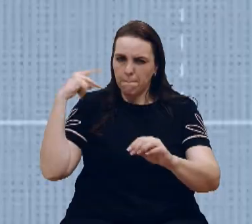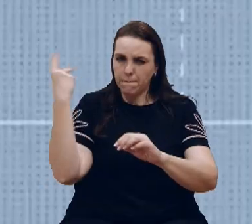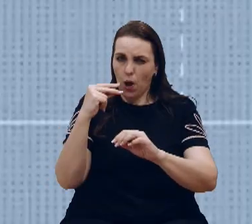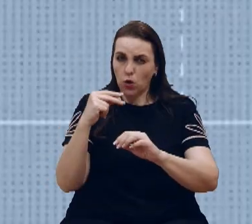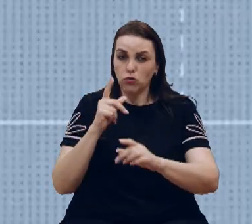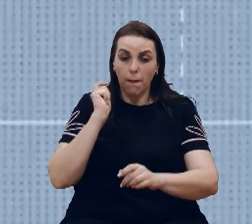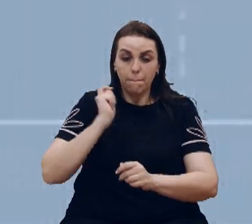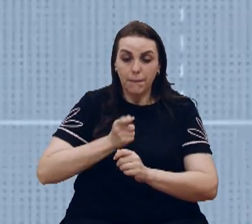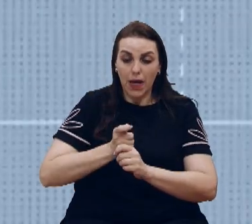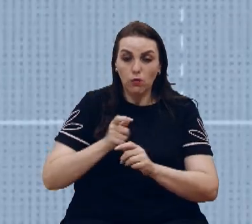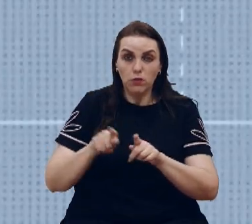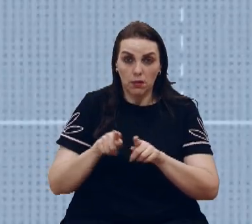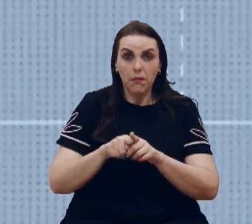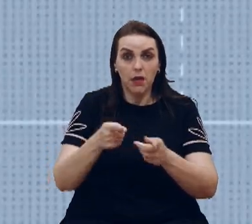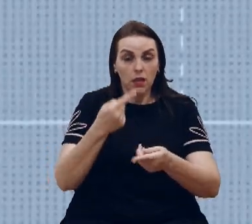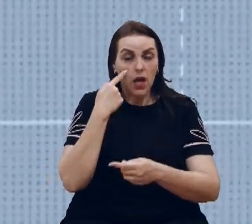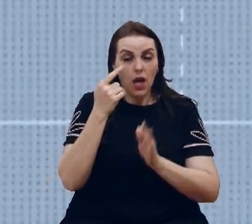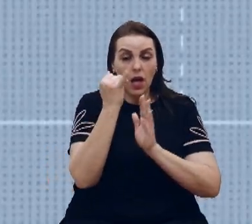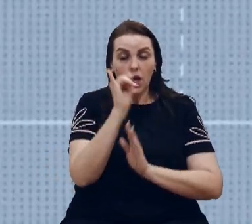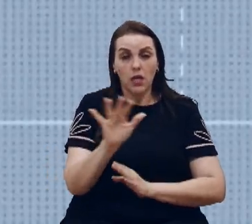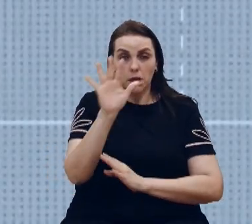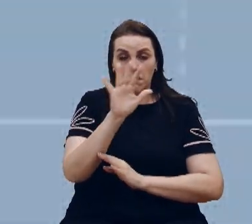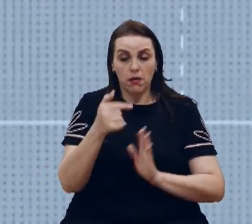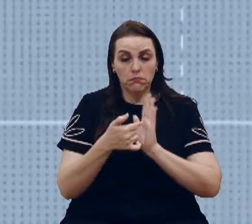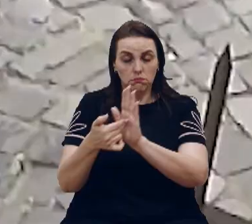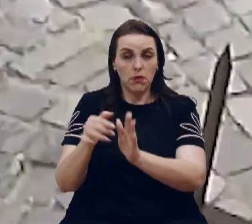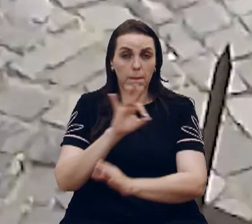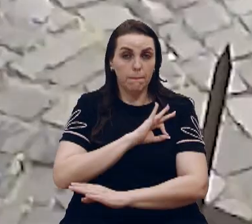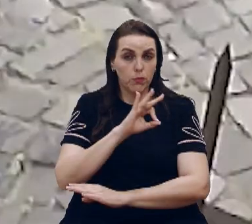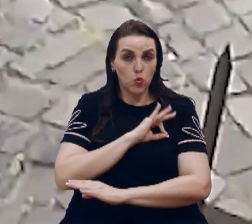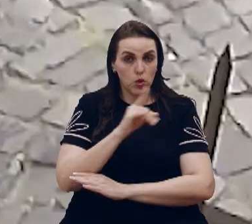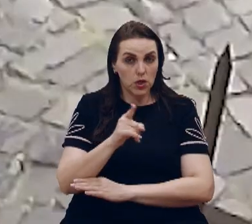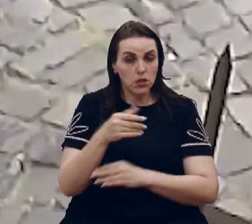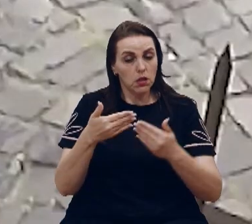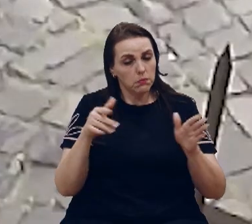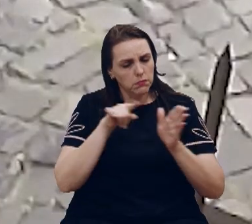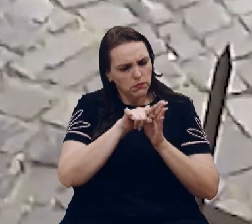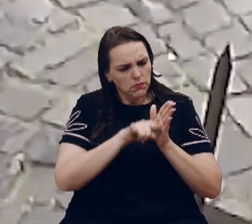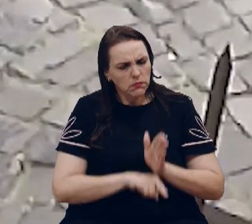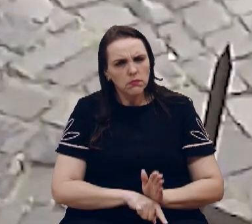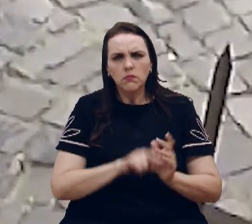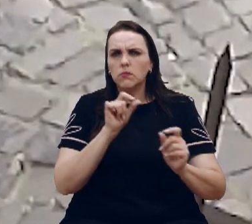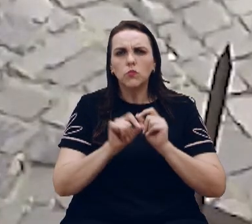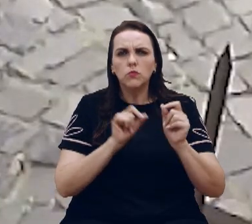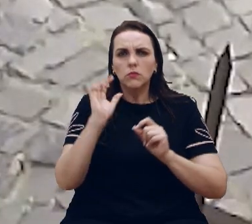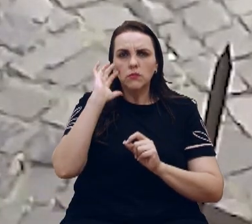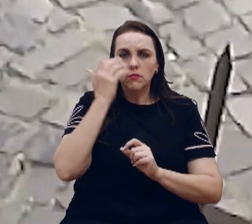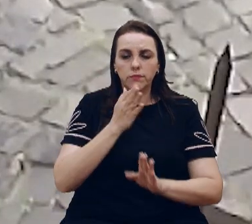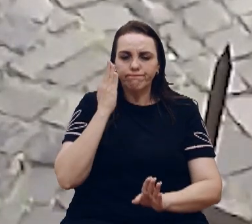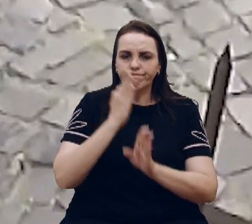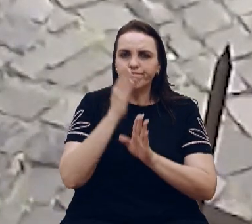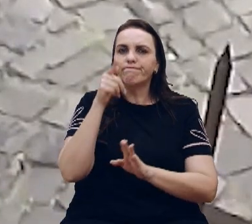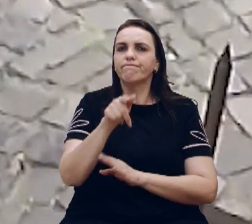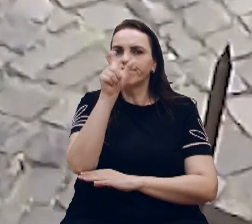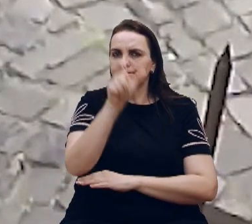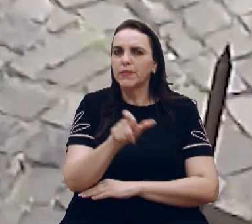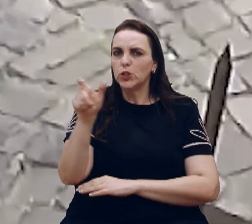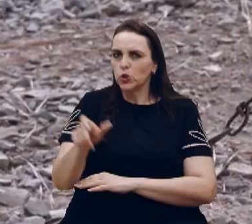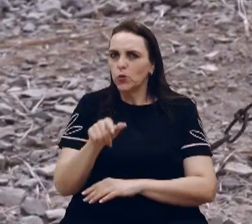cachorro. As imagens foram enviadas até a Polícia Civil, que abriu a investigação para apurar os fatos e identificar os agressores.